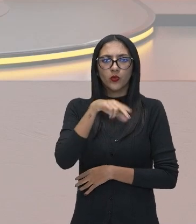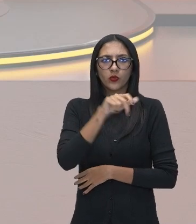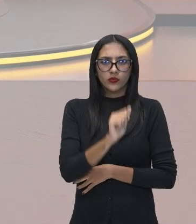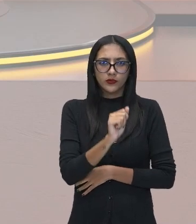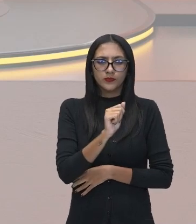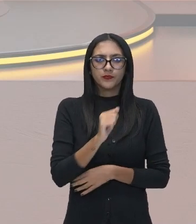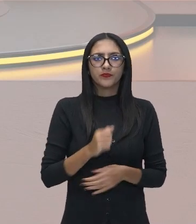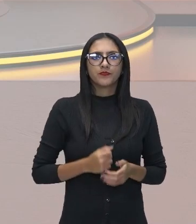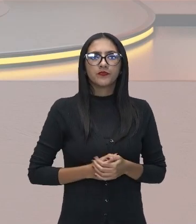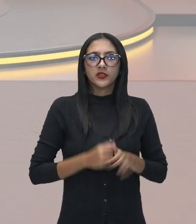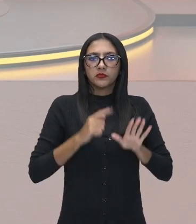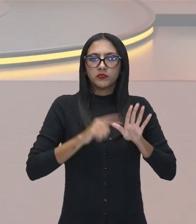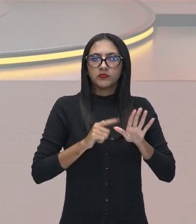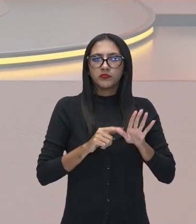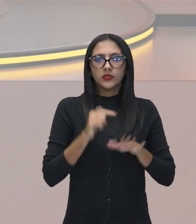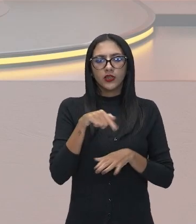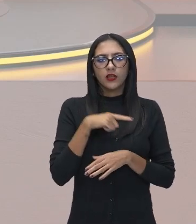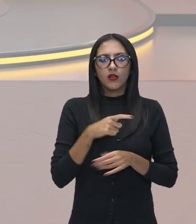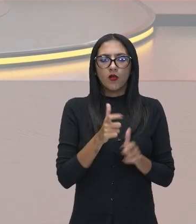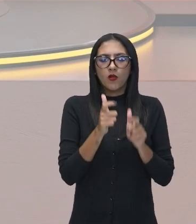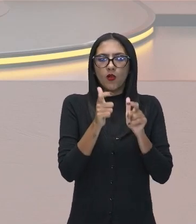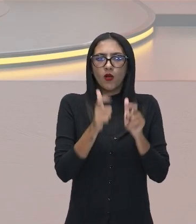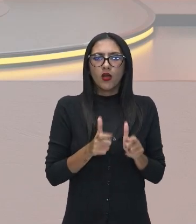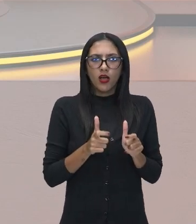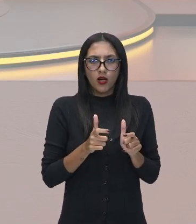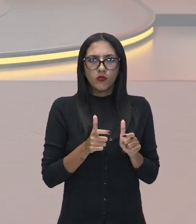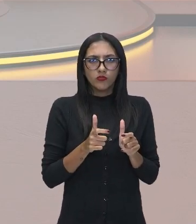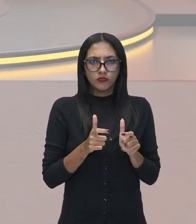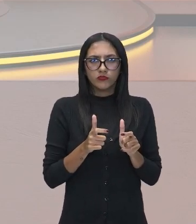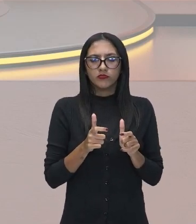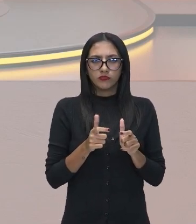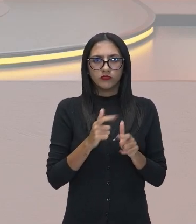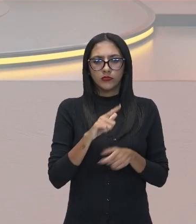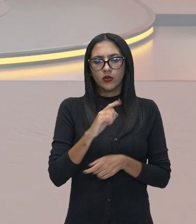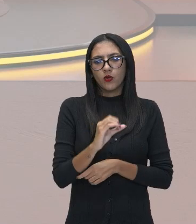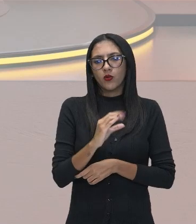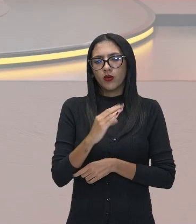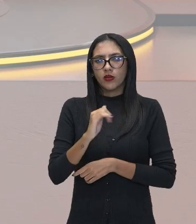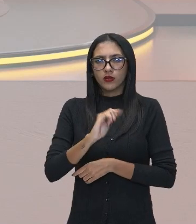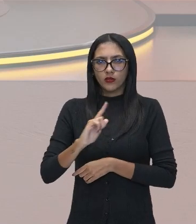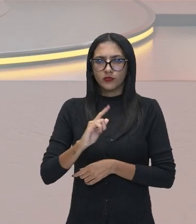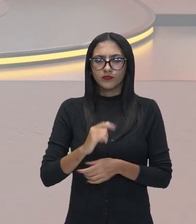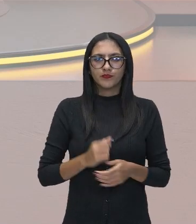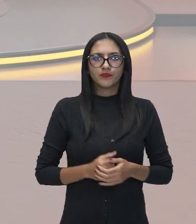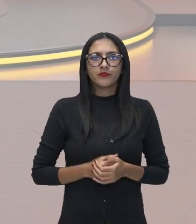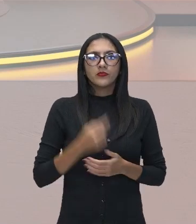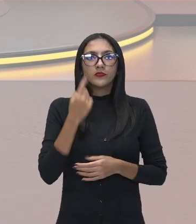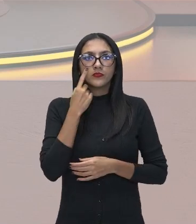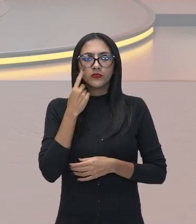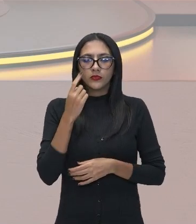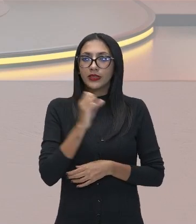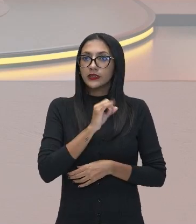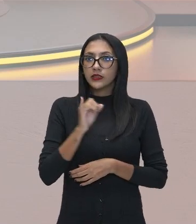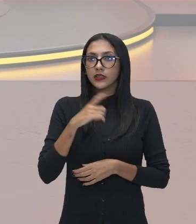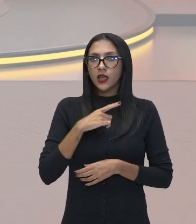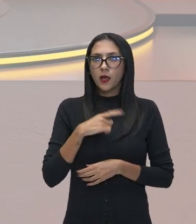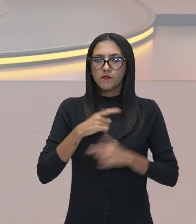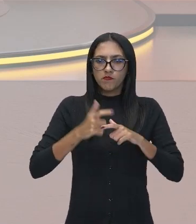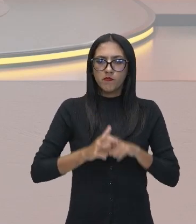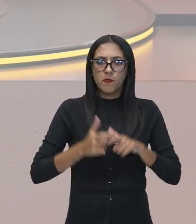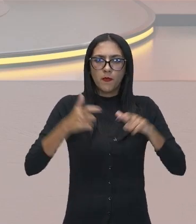fim, nós temos ali o centro local. Então, retornando, quanto maior é esse